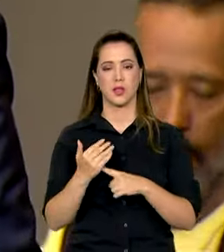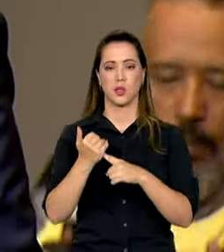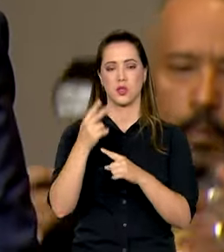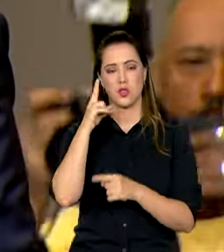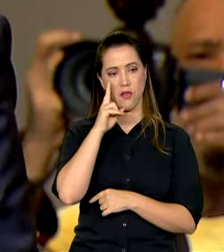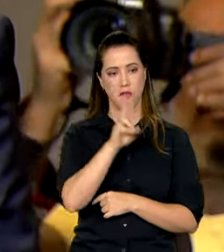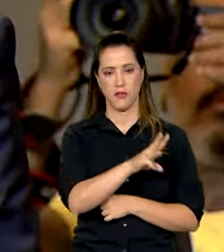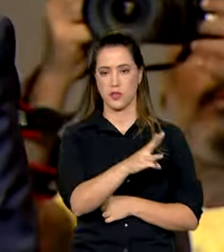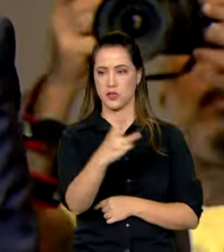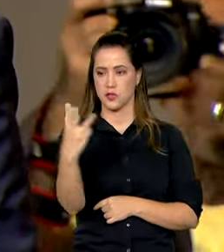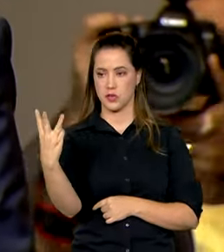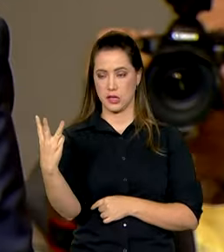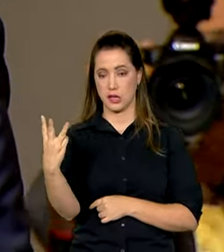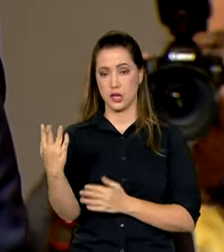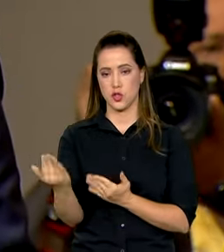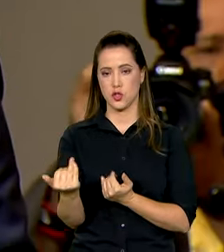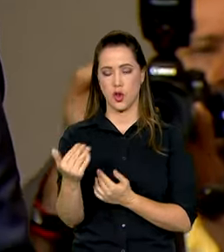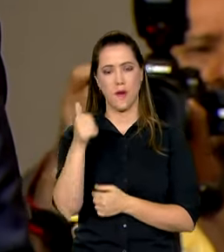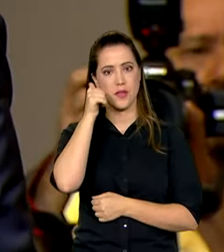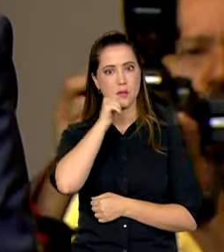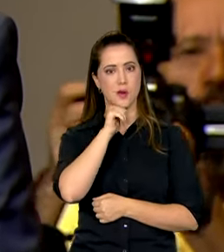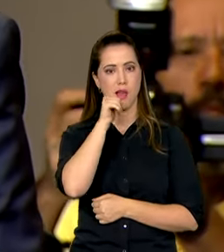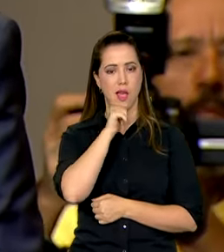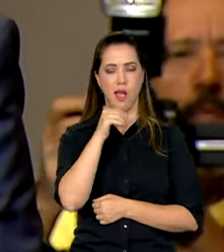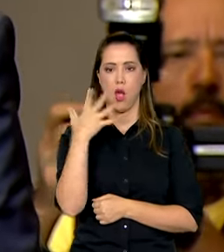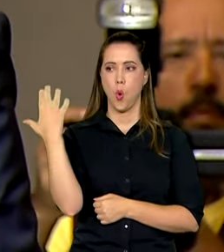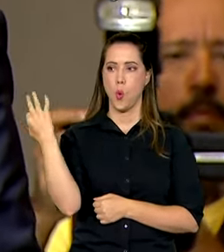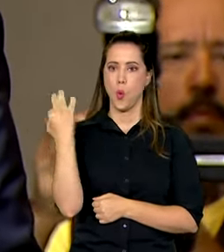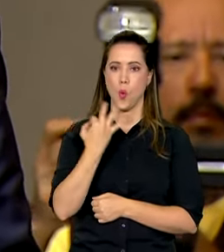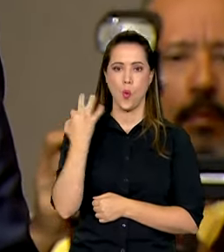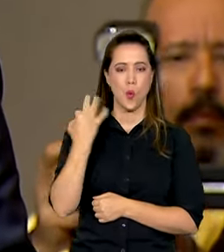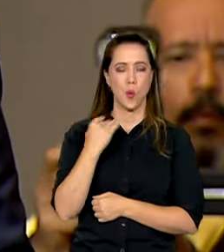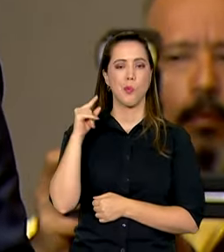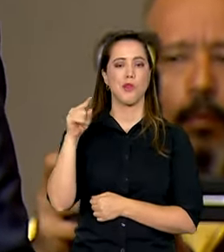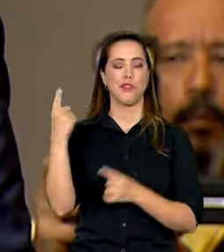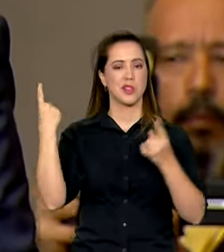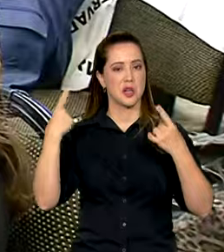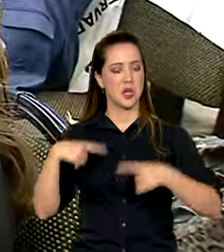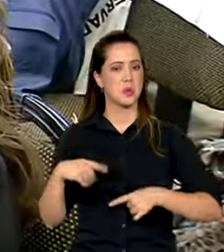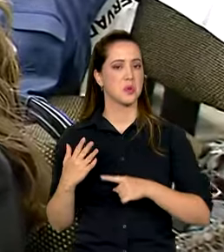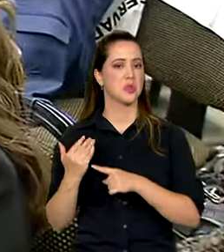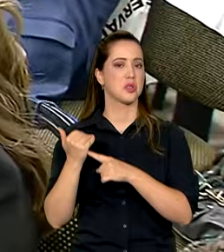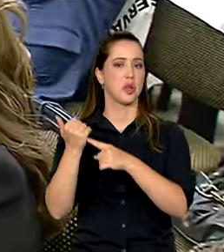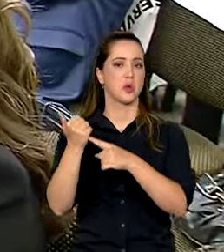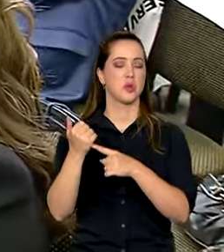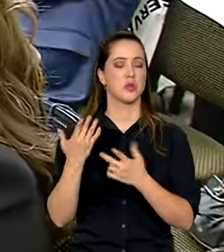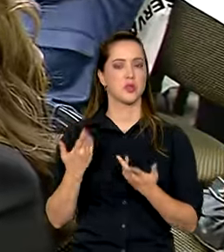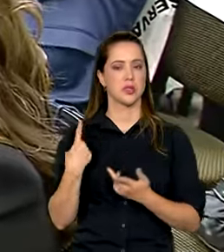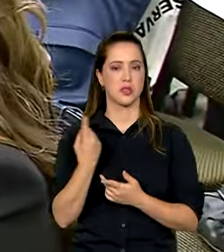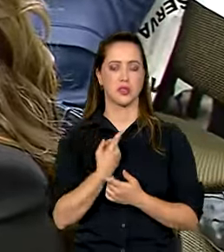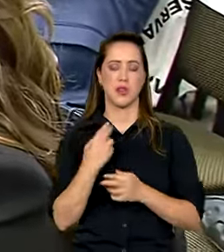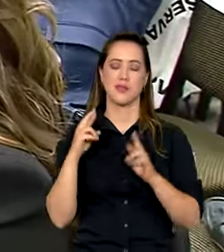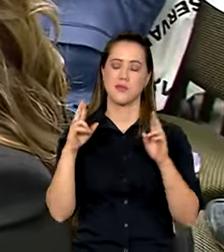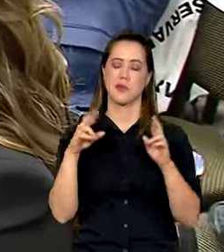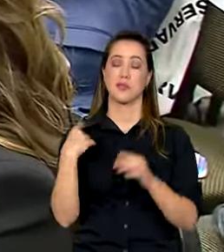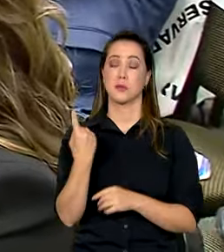jovens meninas brilhando no Hackathon. Isso é uma alegria, uma satisfação para todos nós, é a nossa esperança. Quero